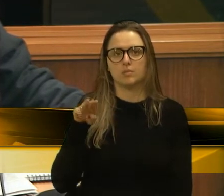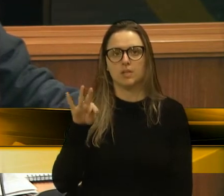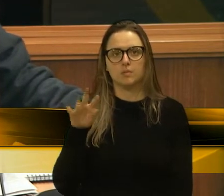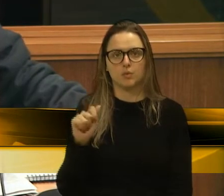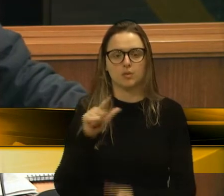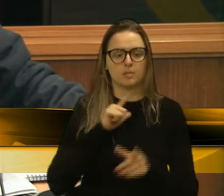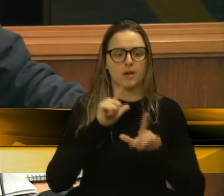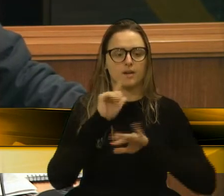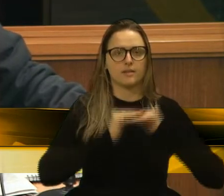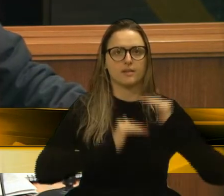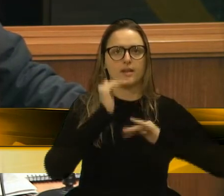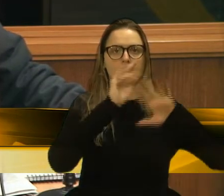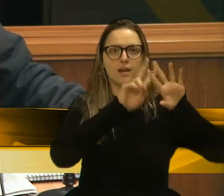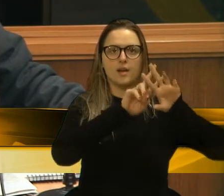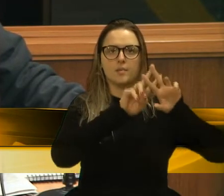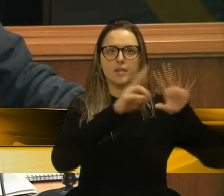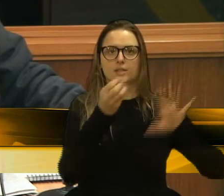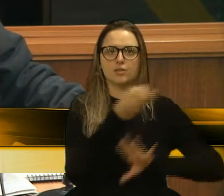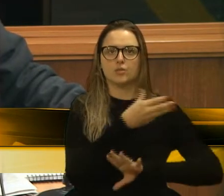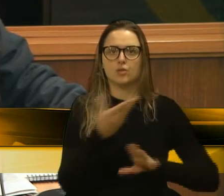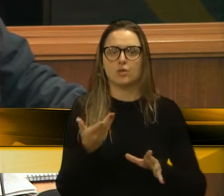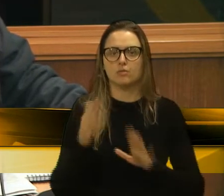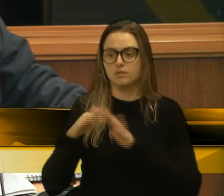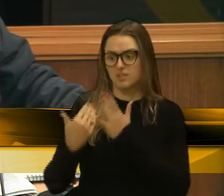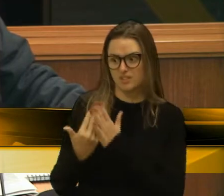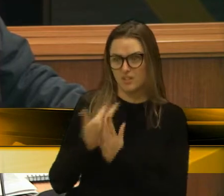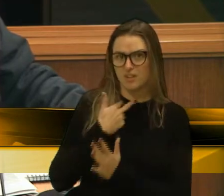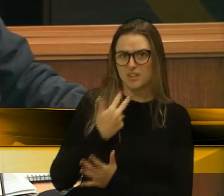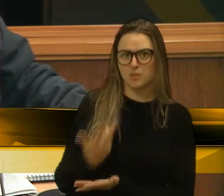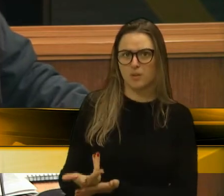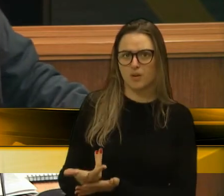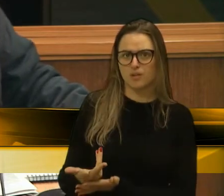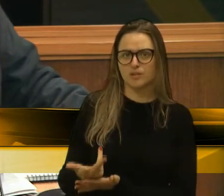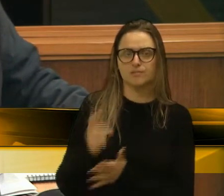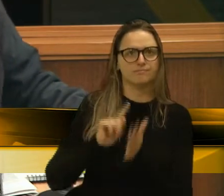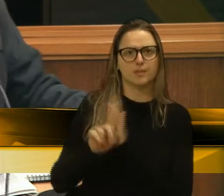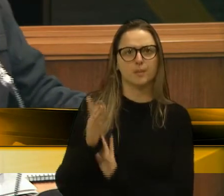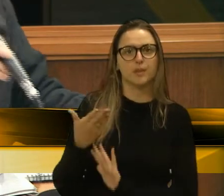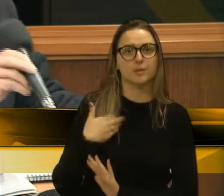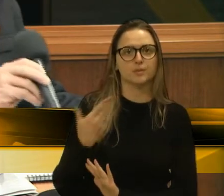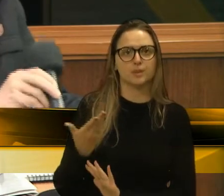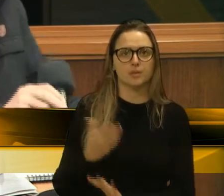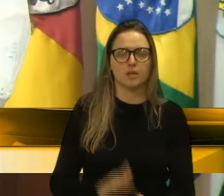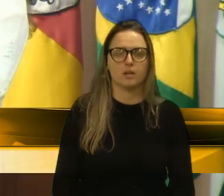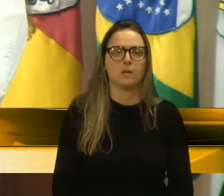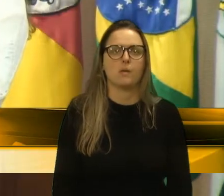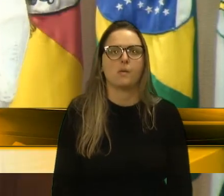novo. Escola não pode? Não pode? Deveria. Fica a pergunta, né, verdade?